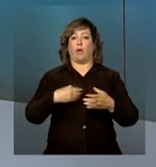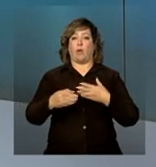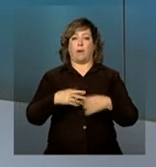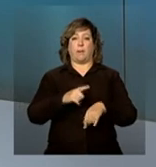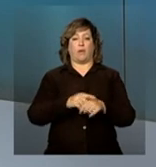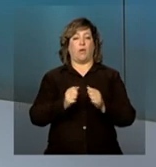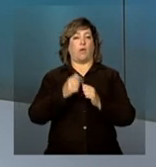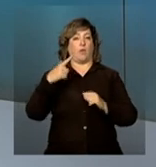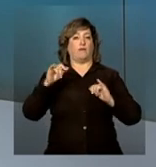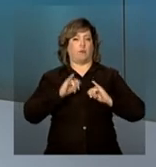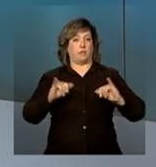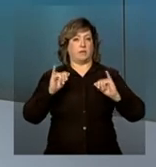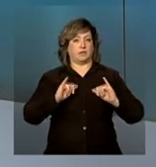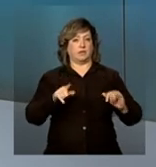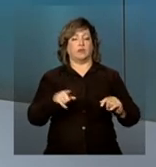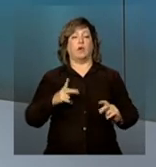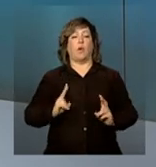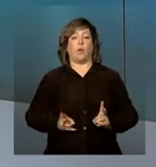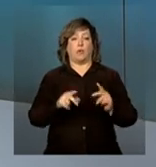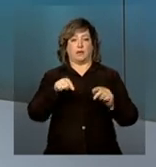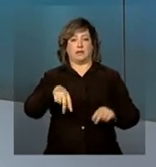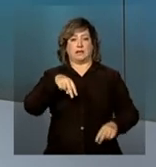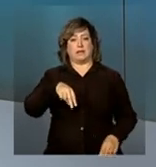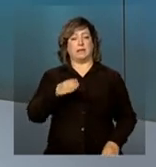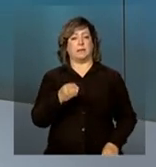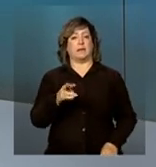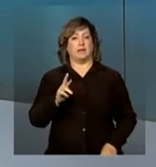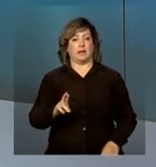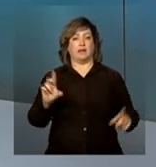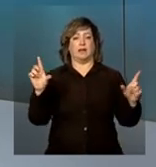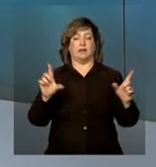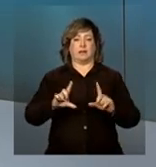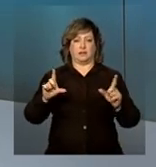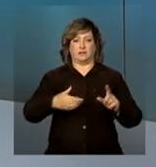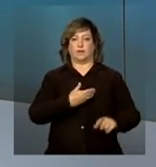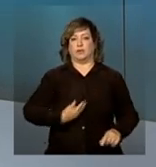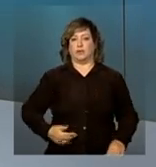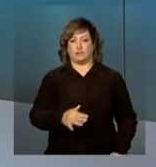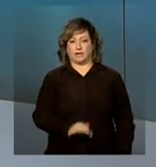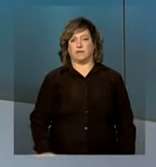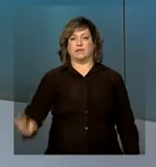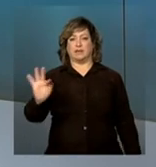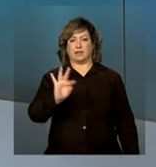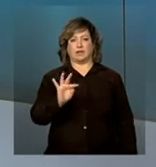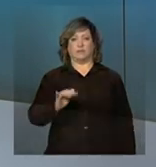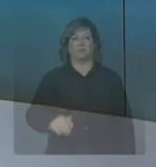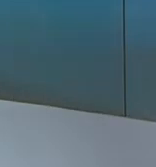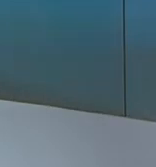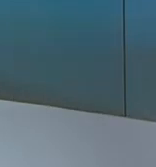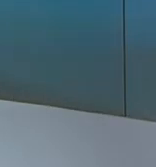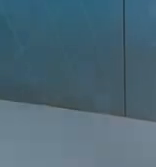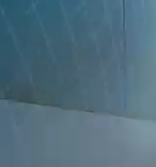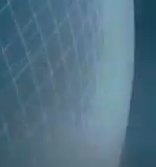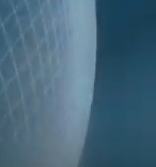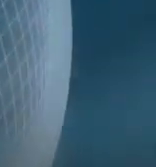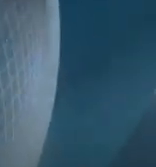qualquer momento com outras informações. Continue com a gente aqui na NBR, a TV do Governo Federal.